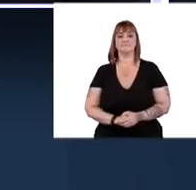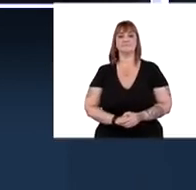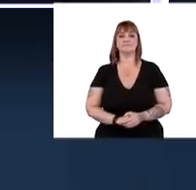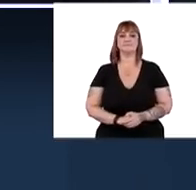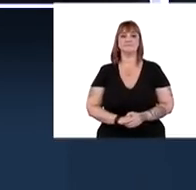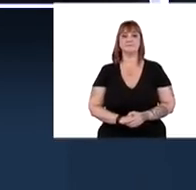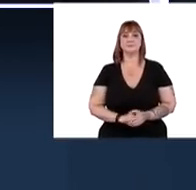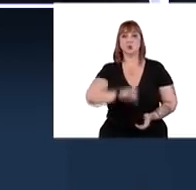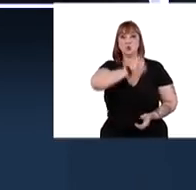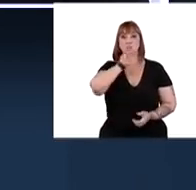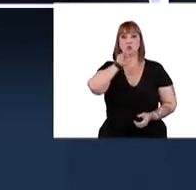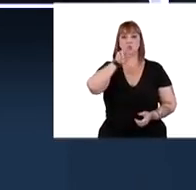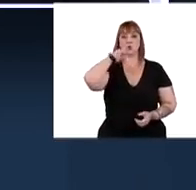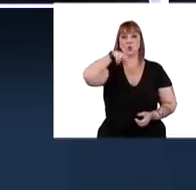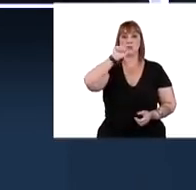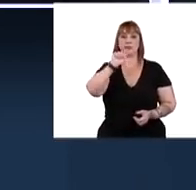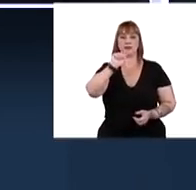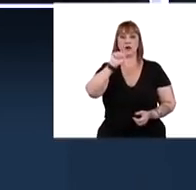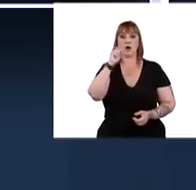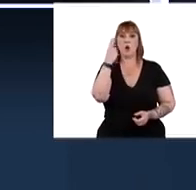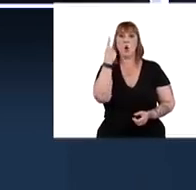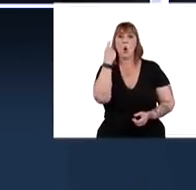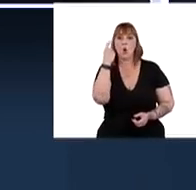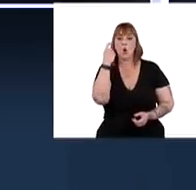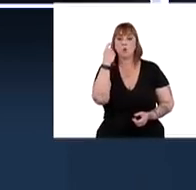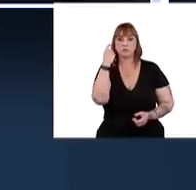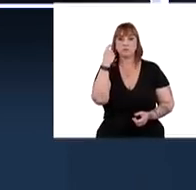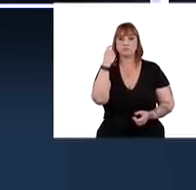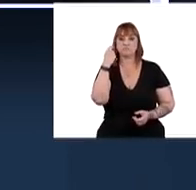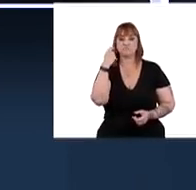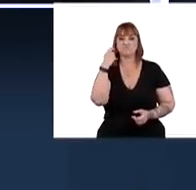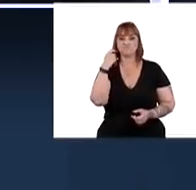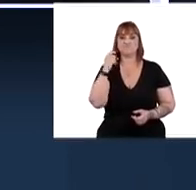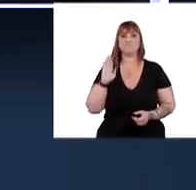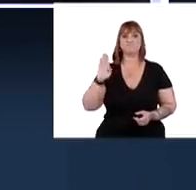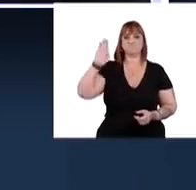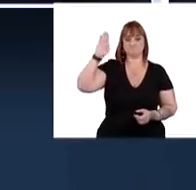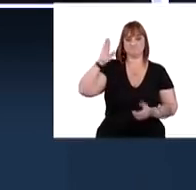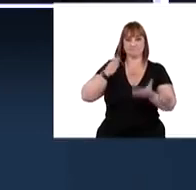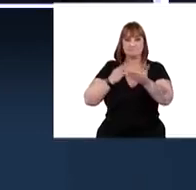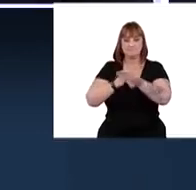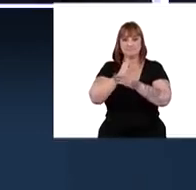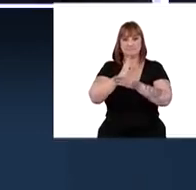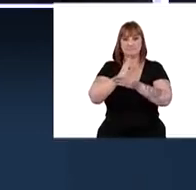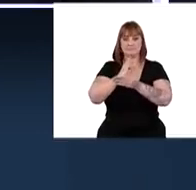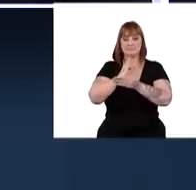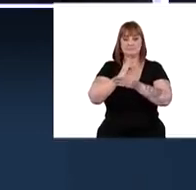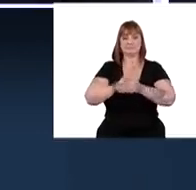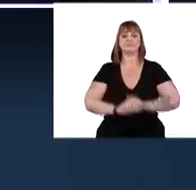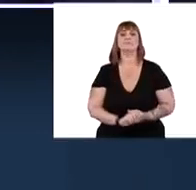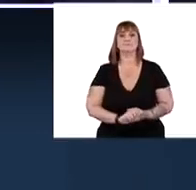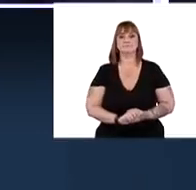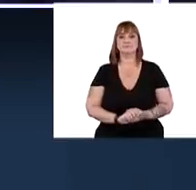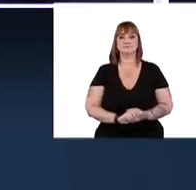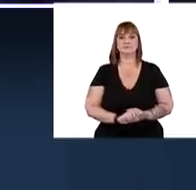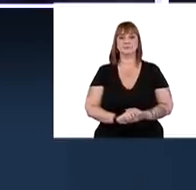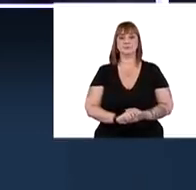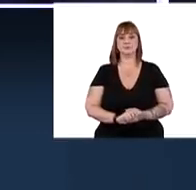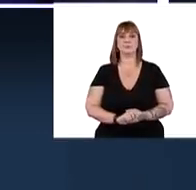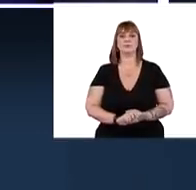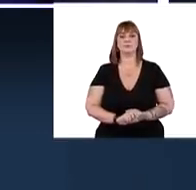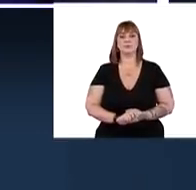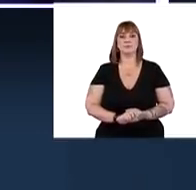foi o único parlamentar indígena, né, que foi eleito, inclusive, antes da redemocratização.